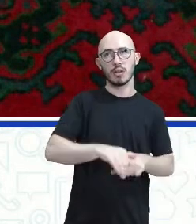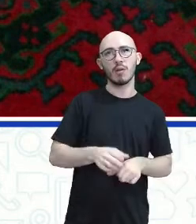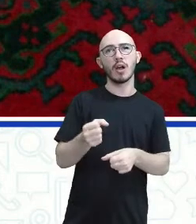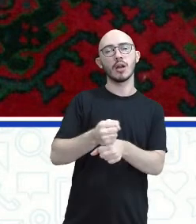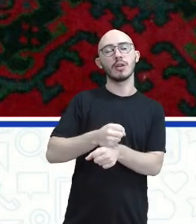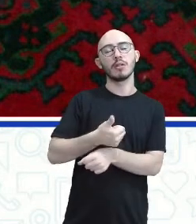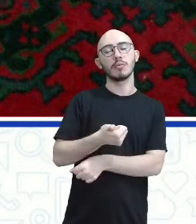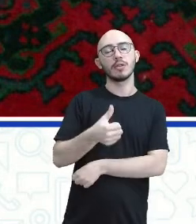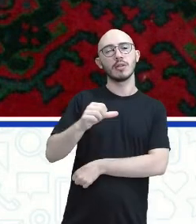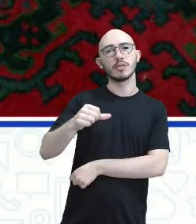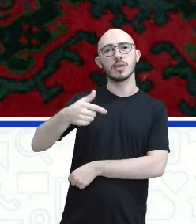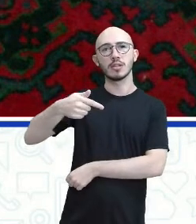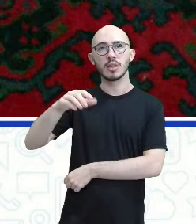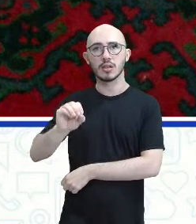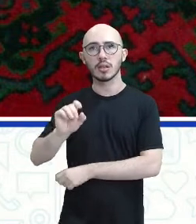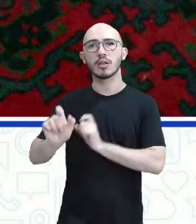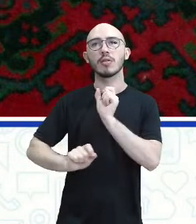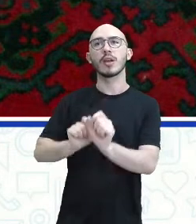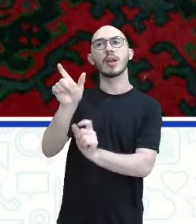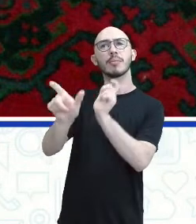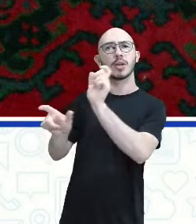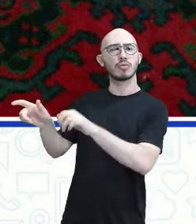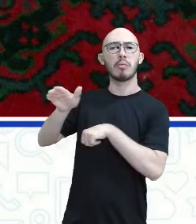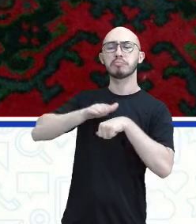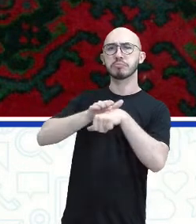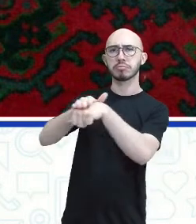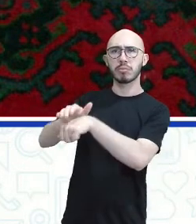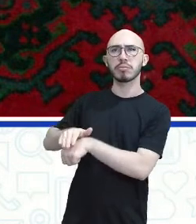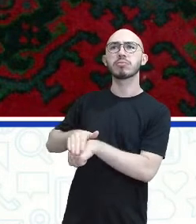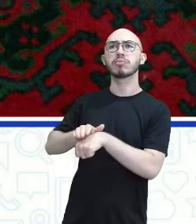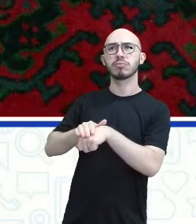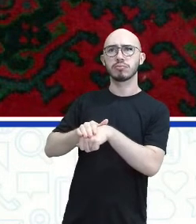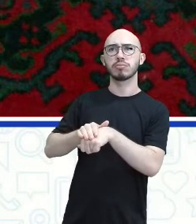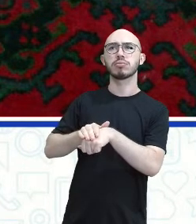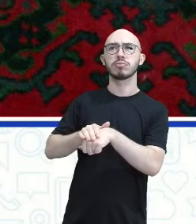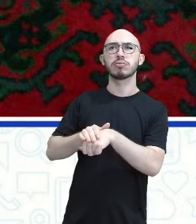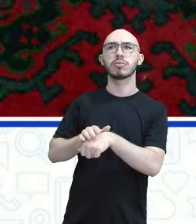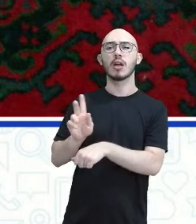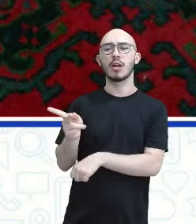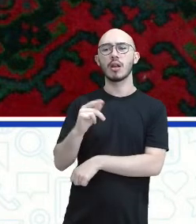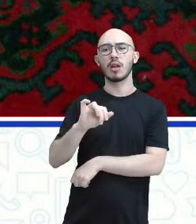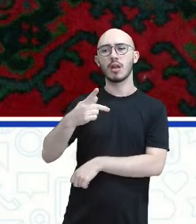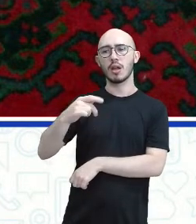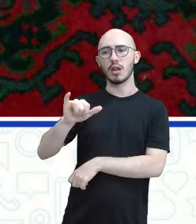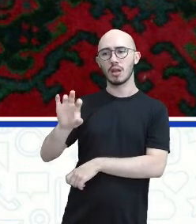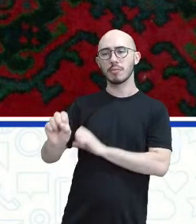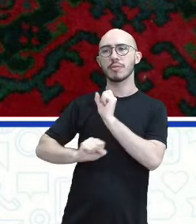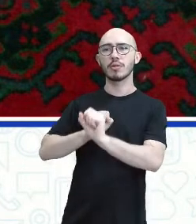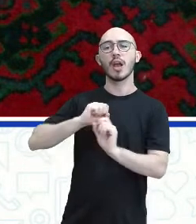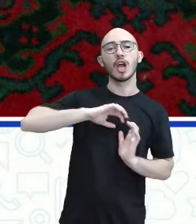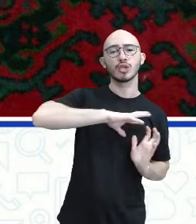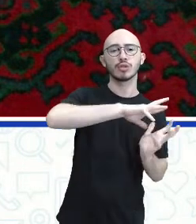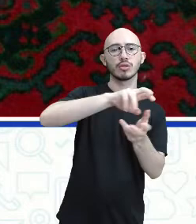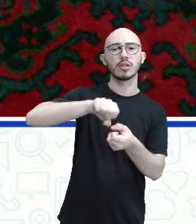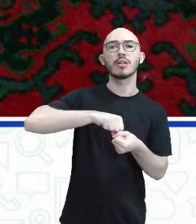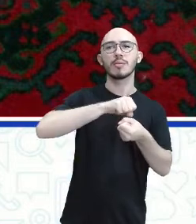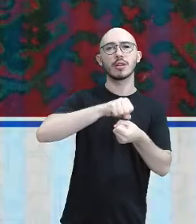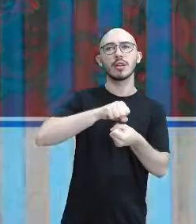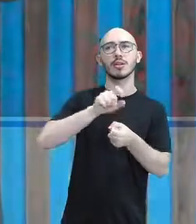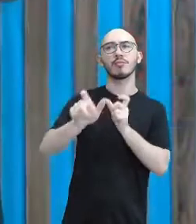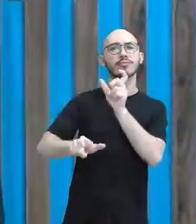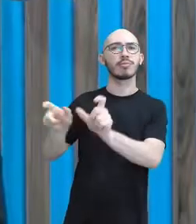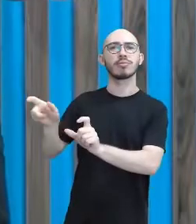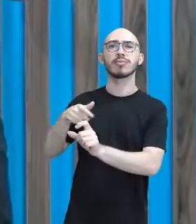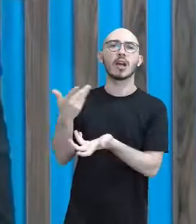1970, os hippies, que são autodidatas, que tem a questão da descomercialização e da sustentabilidade. O pessoal, ó, todo mundo